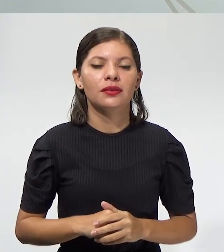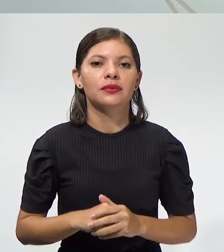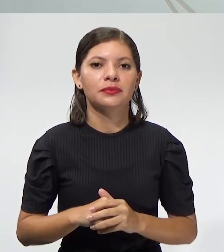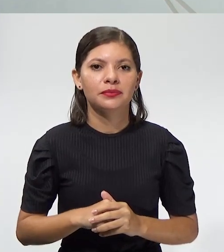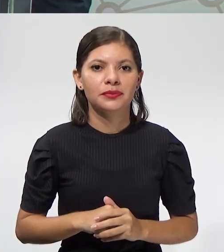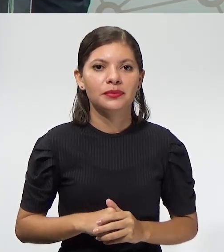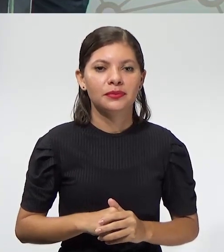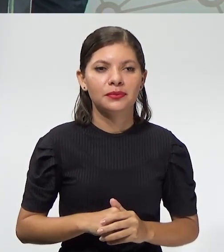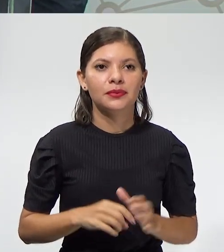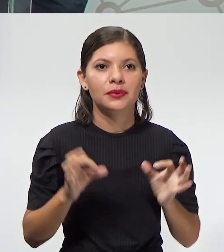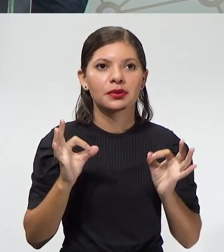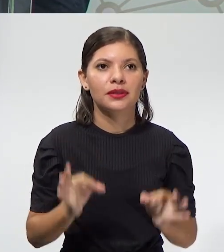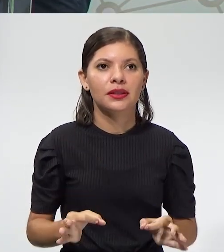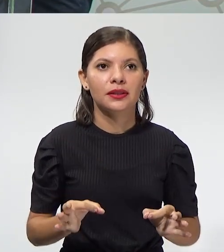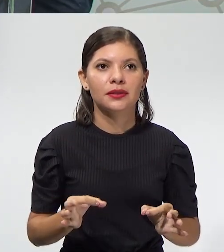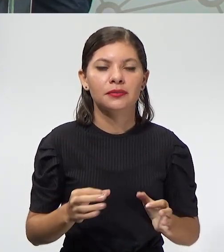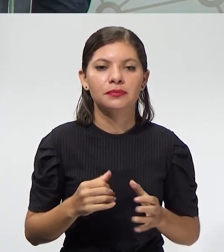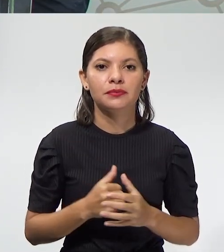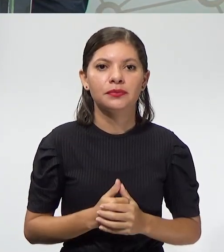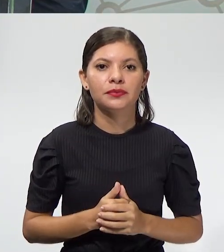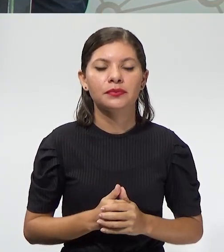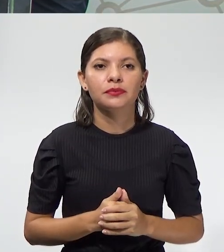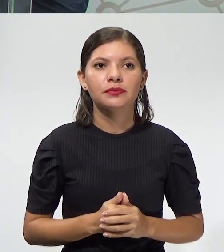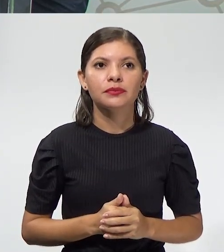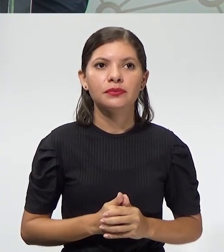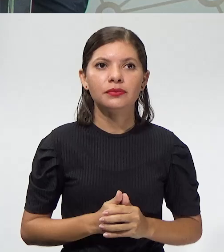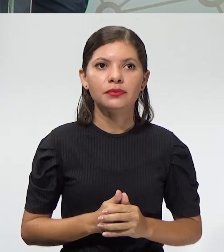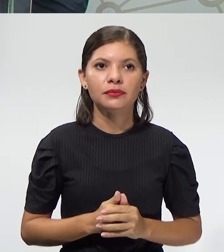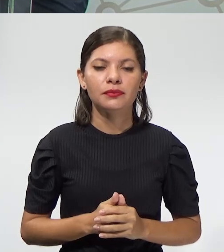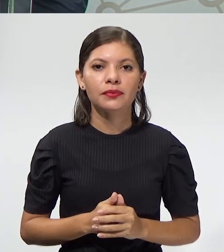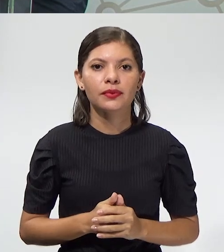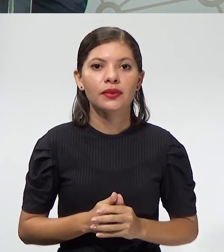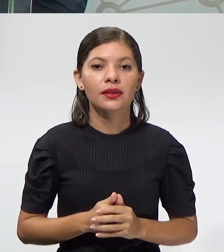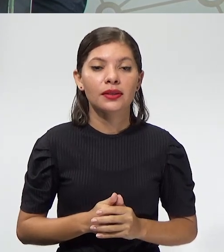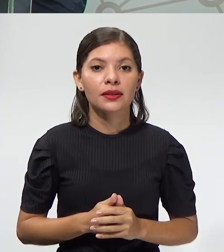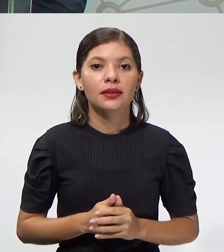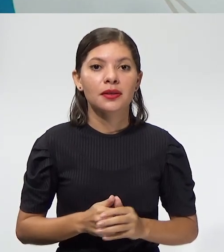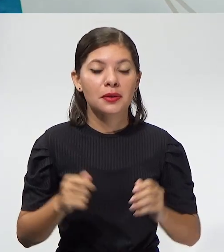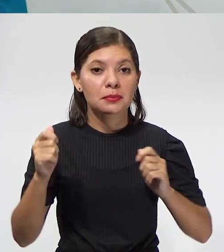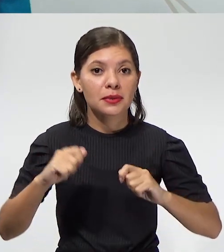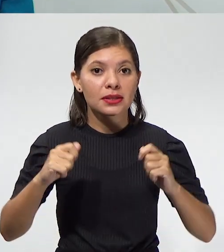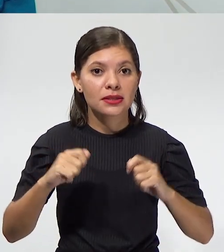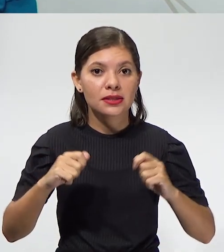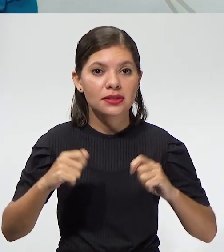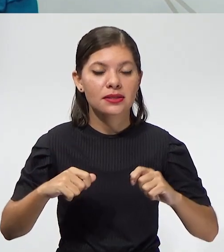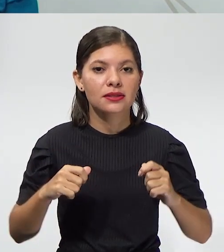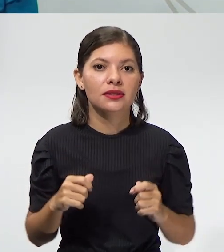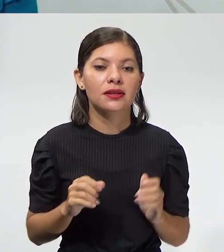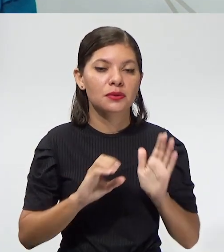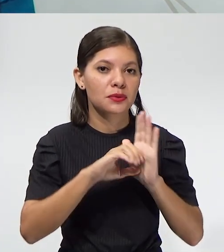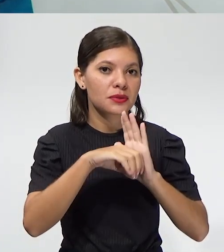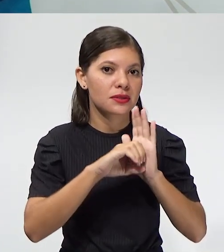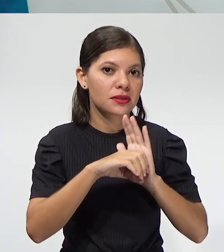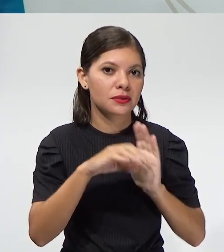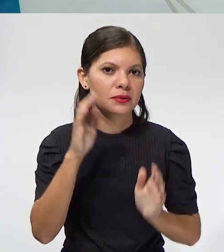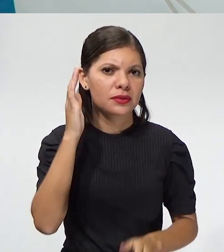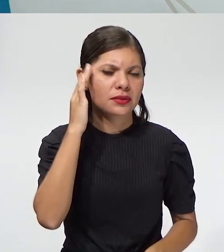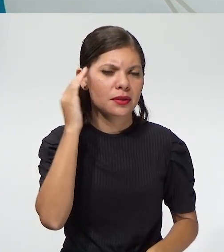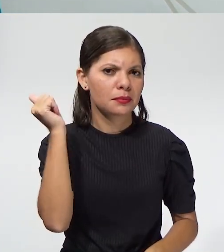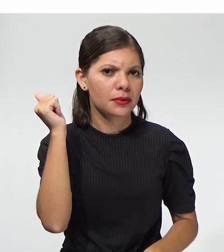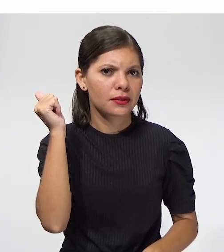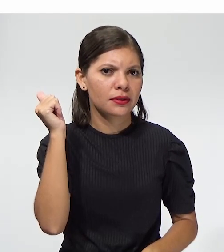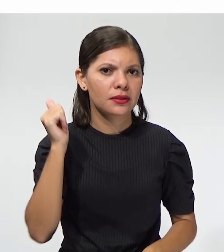ok? Então, continuando, é preciso também conhecer o conceito de saberes.